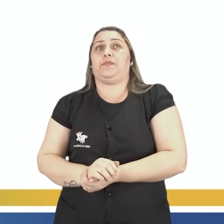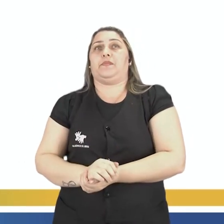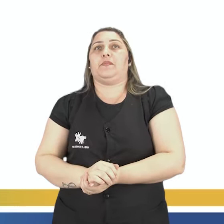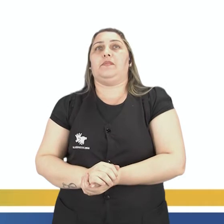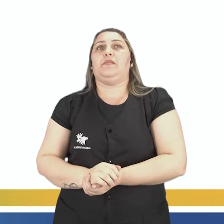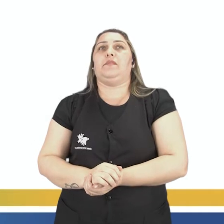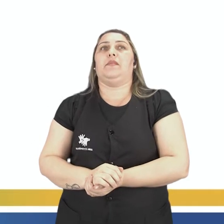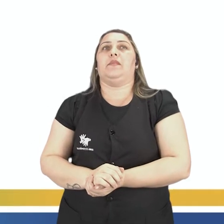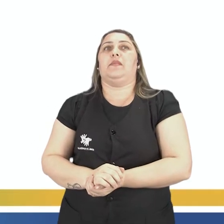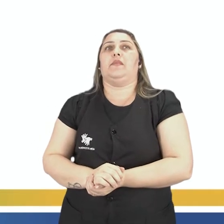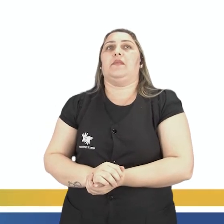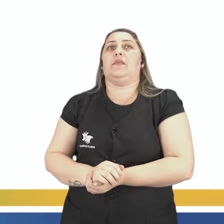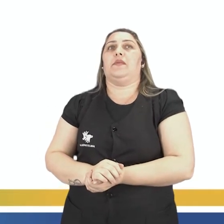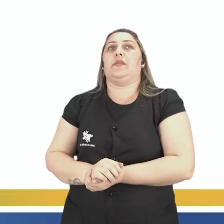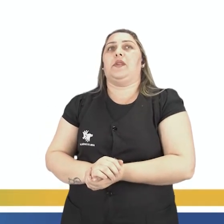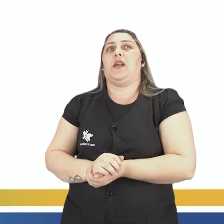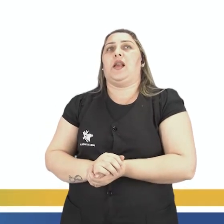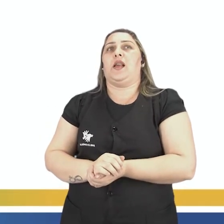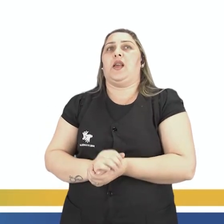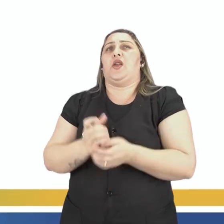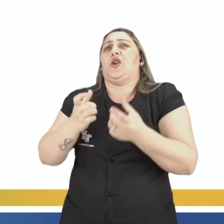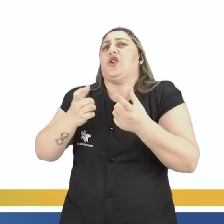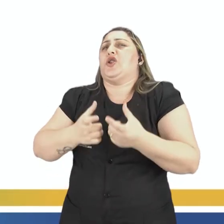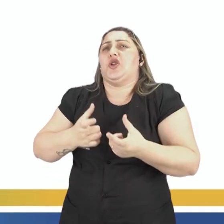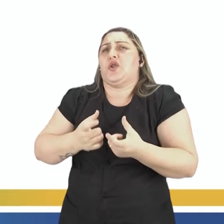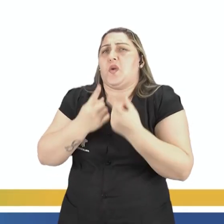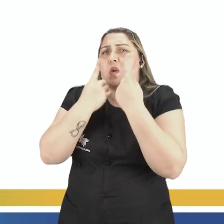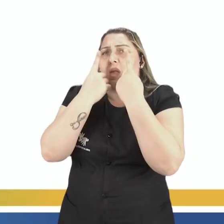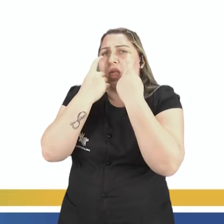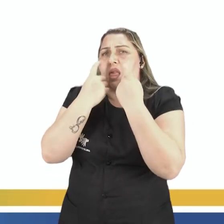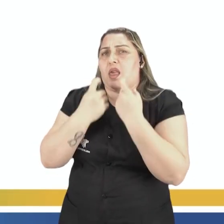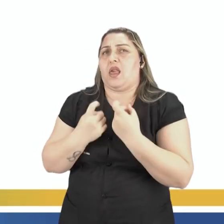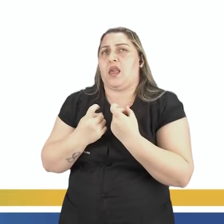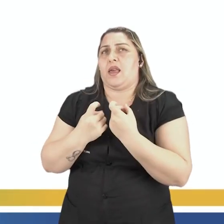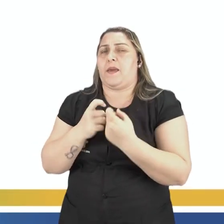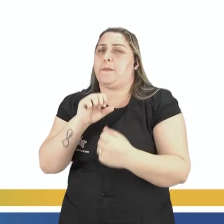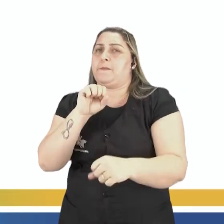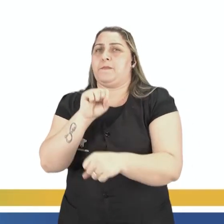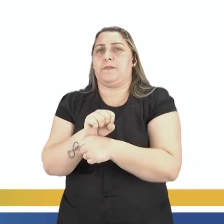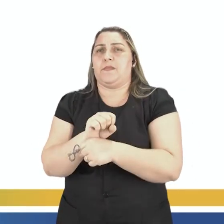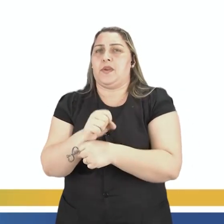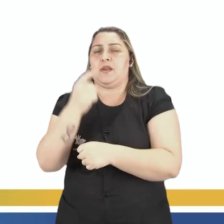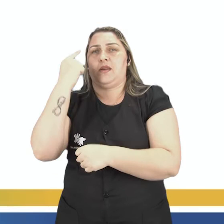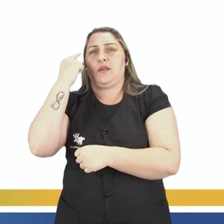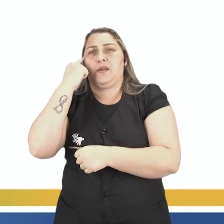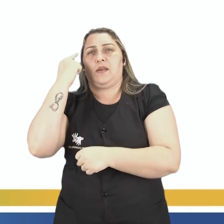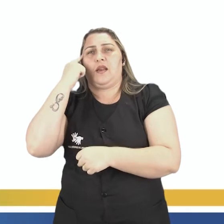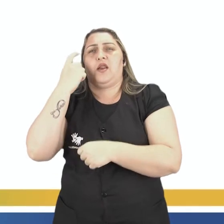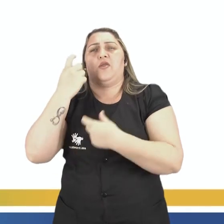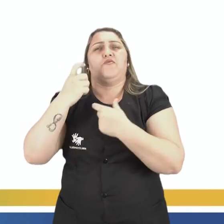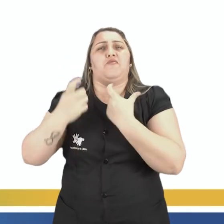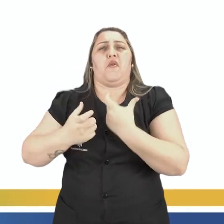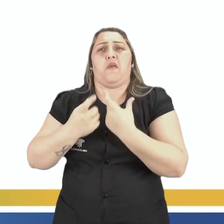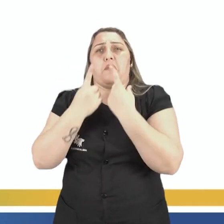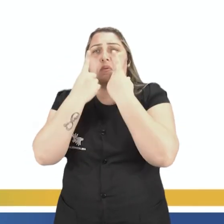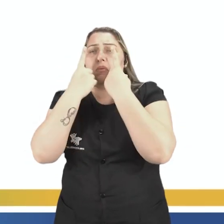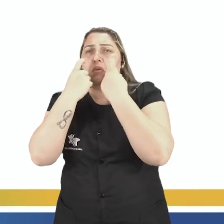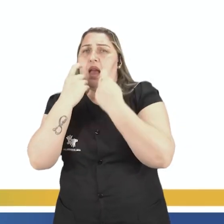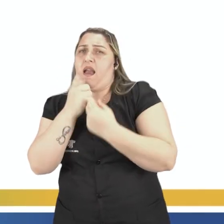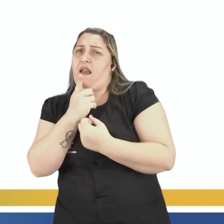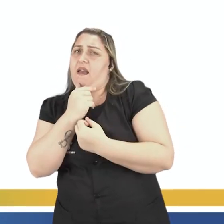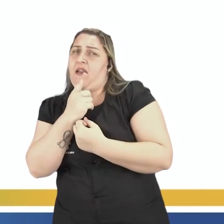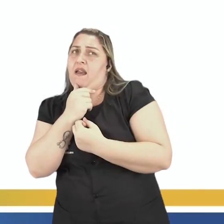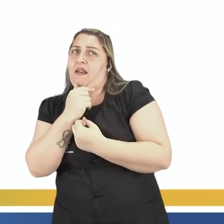Blá, blá, blá, de onde vêm as lágrimas? Então, pare para pensar, de onde vêm as lágrimas? As